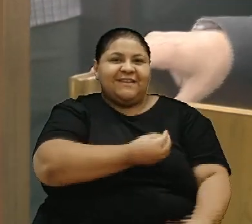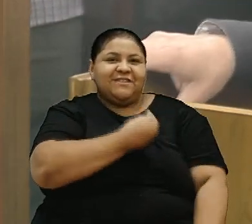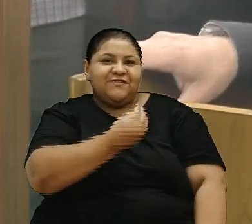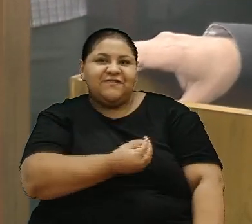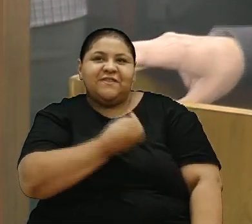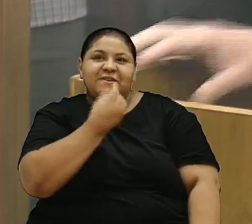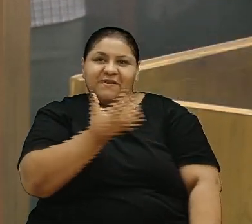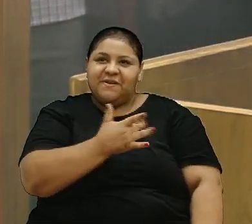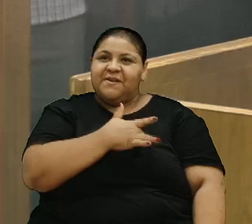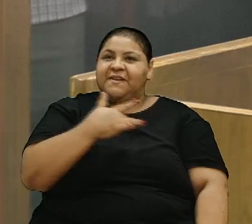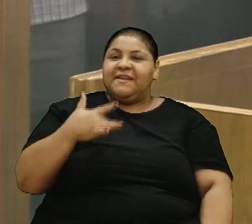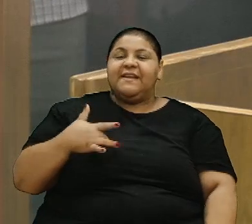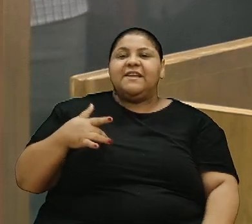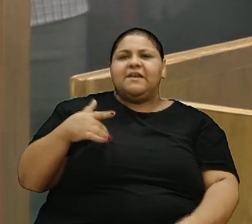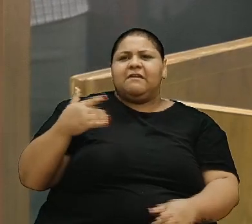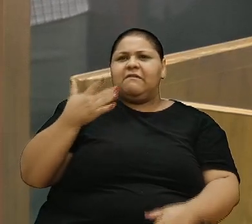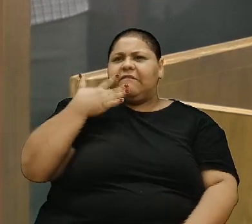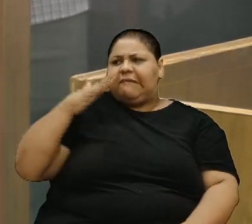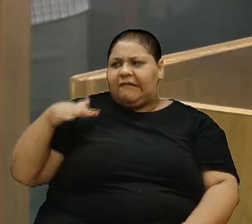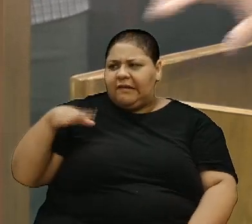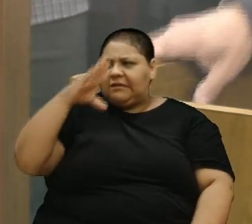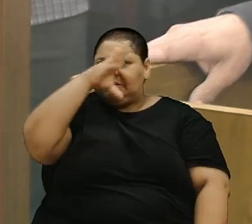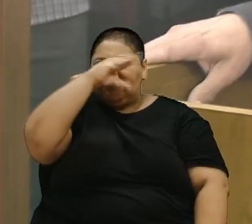crianças e até mesmo adolescentes.